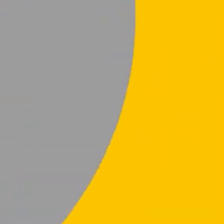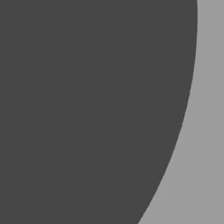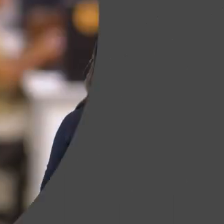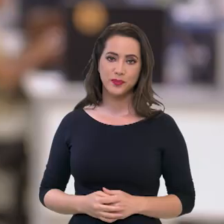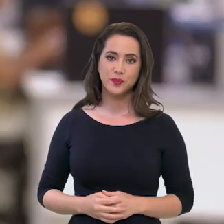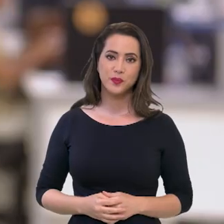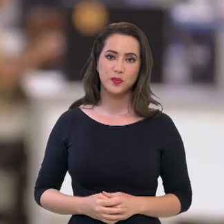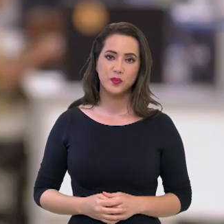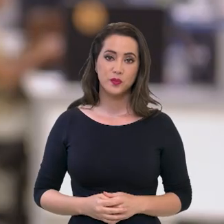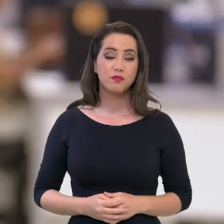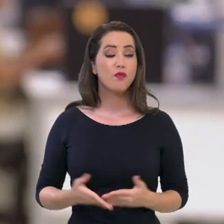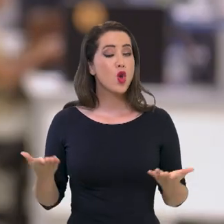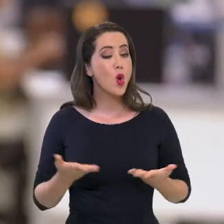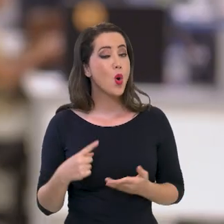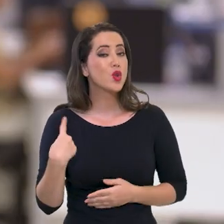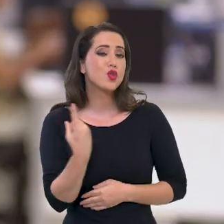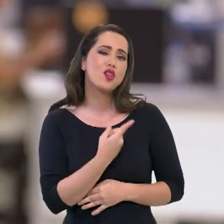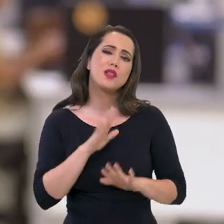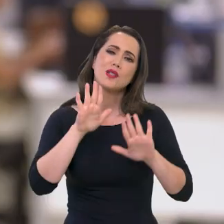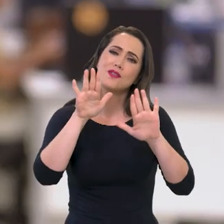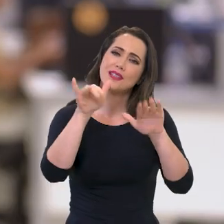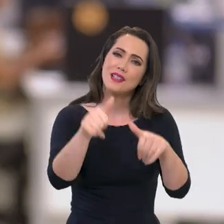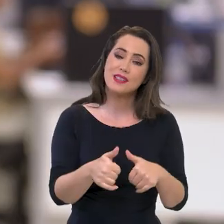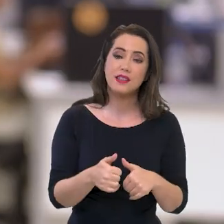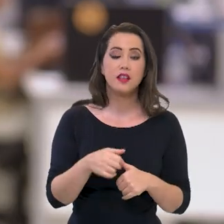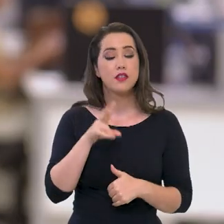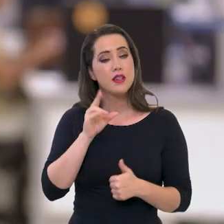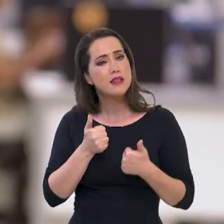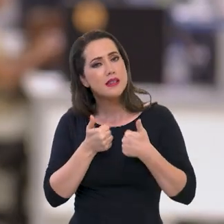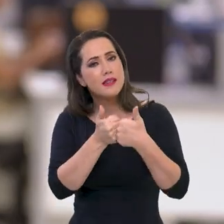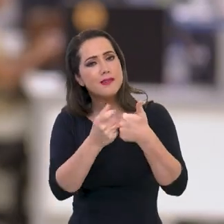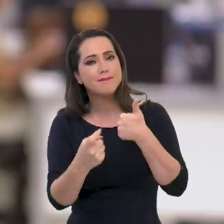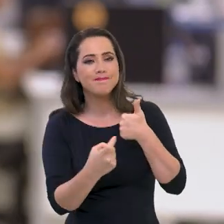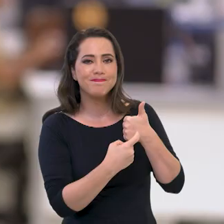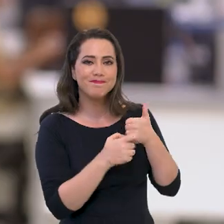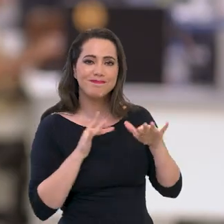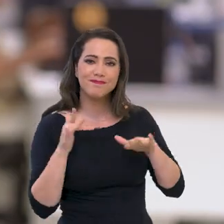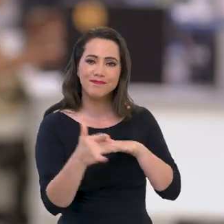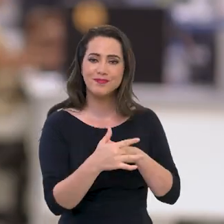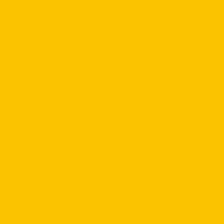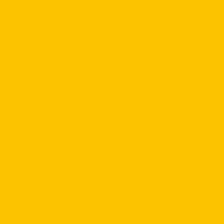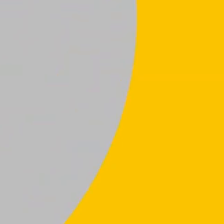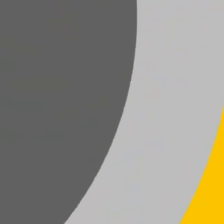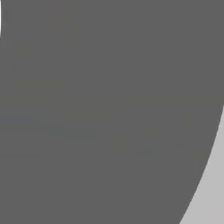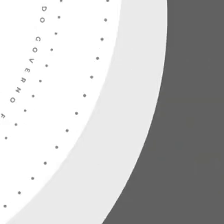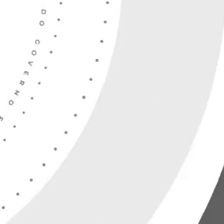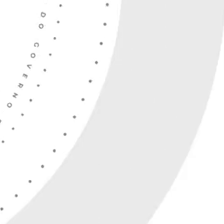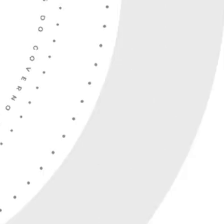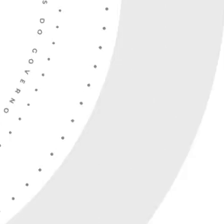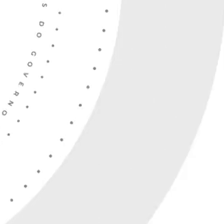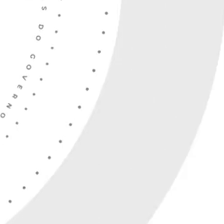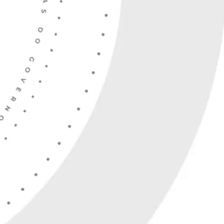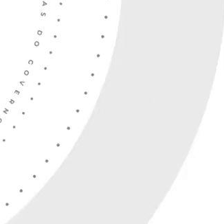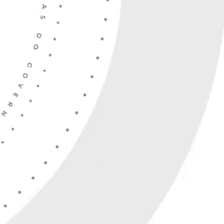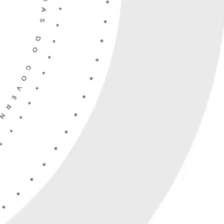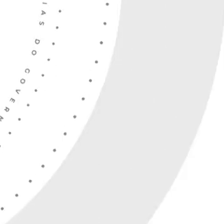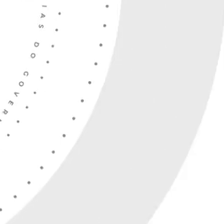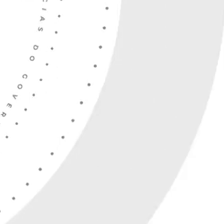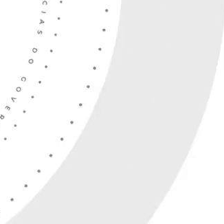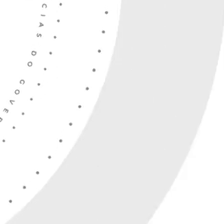gov.br/cultura. E o Ponto Gov de hoje fica por aqui. Siga com a gente nas redes sociais.